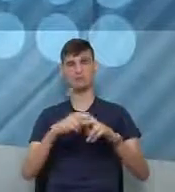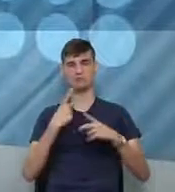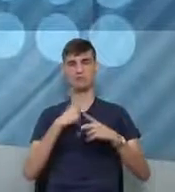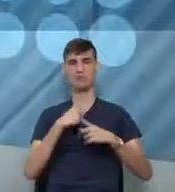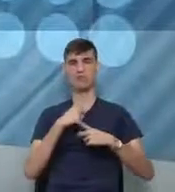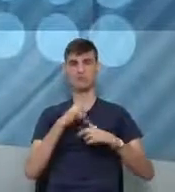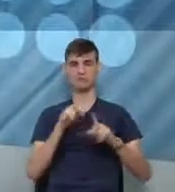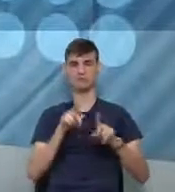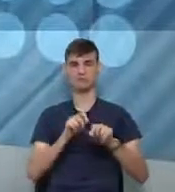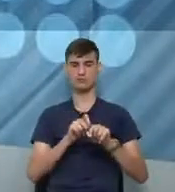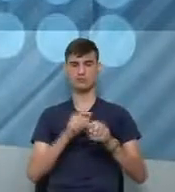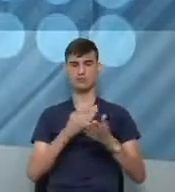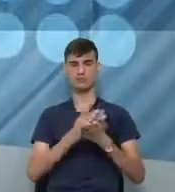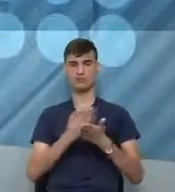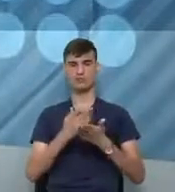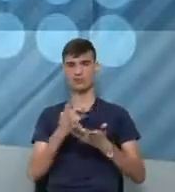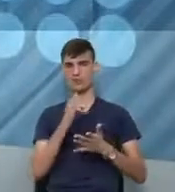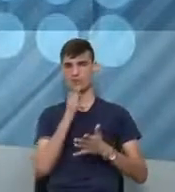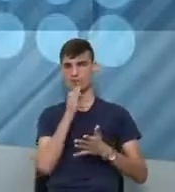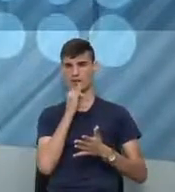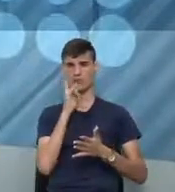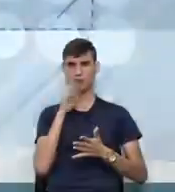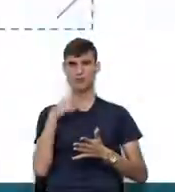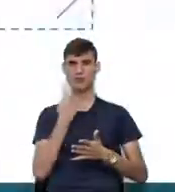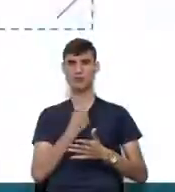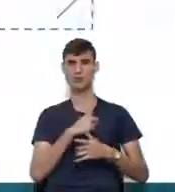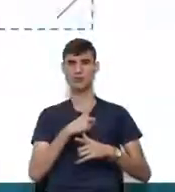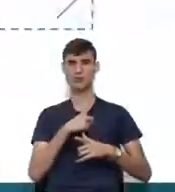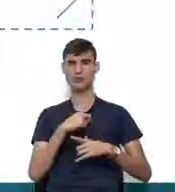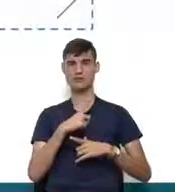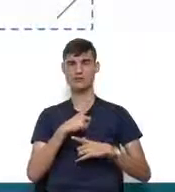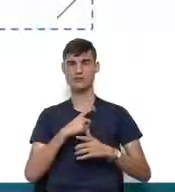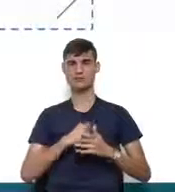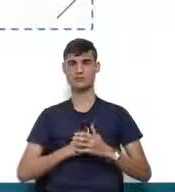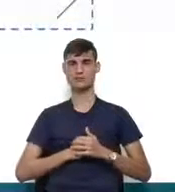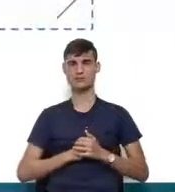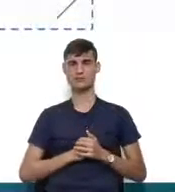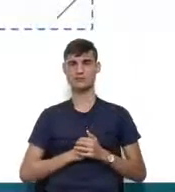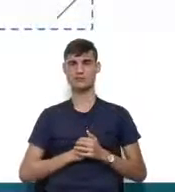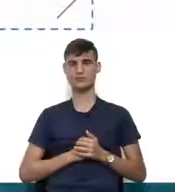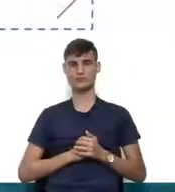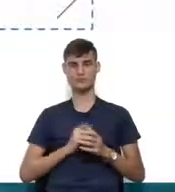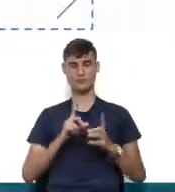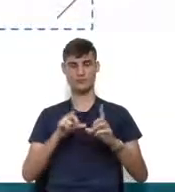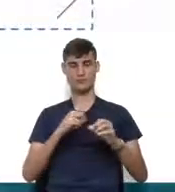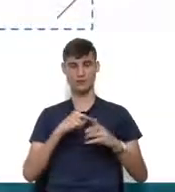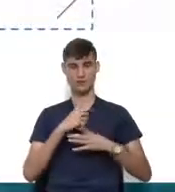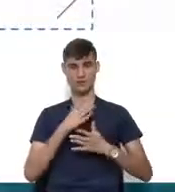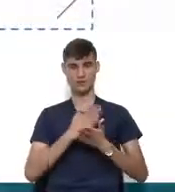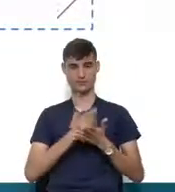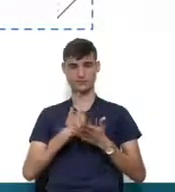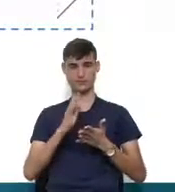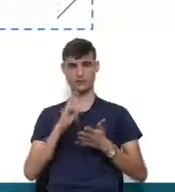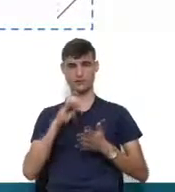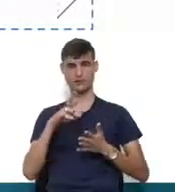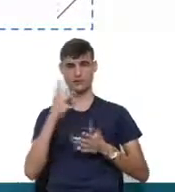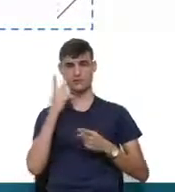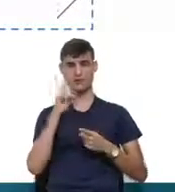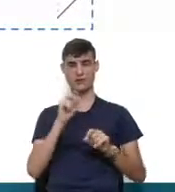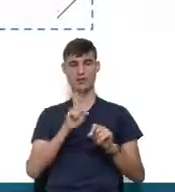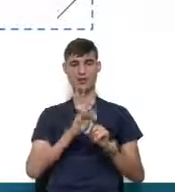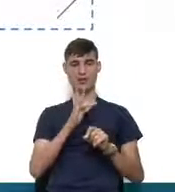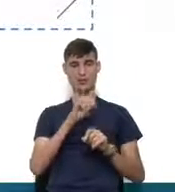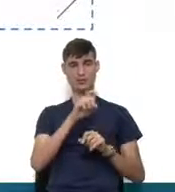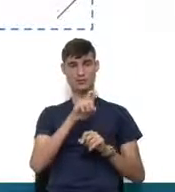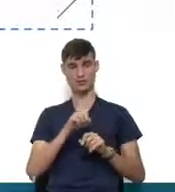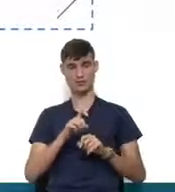estamos fazendo isso. Olha um exemplo que nós temos. Determine a série de Fourier para a função f